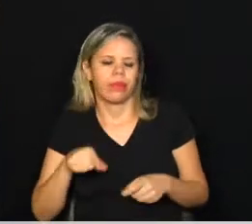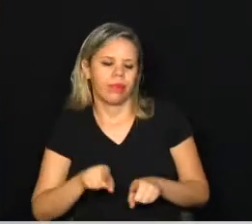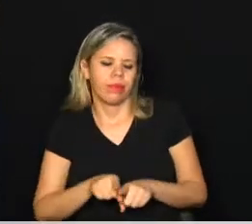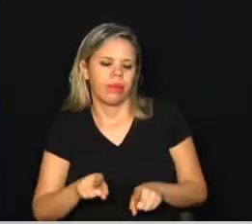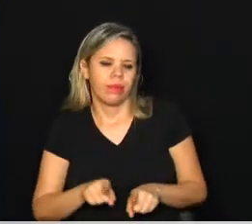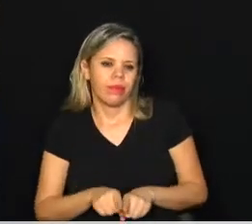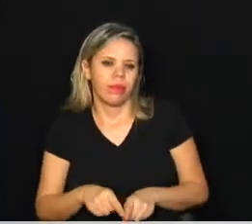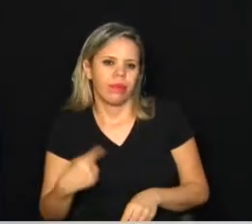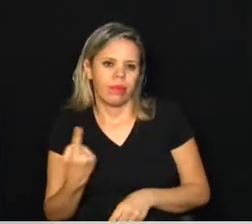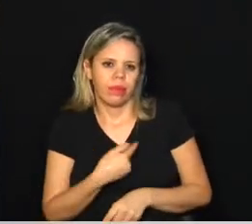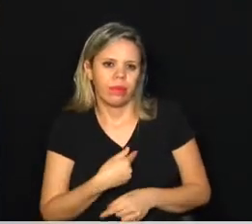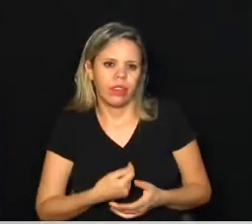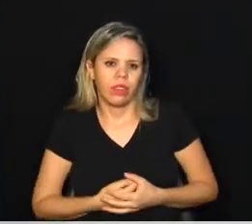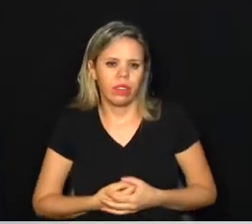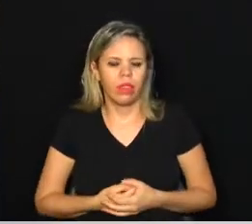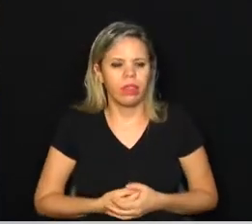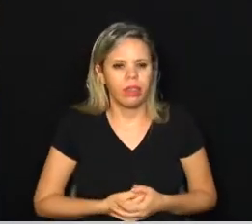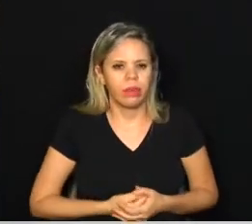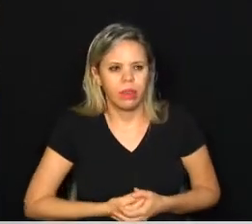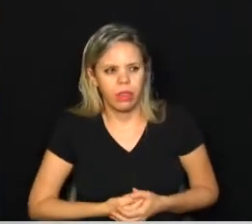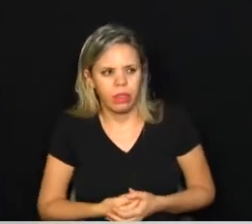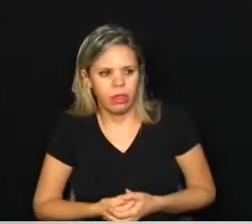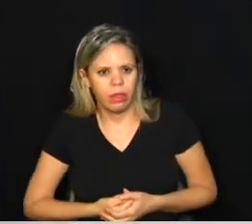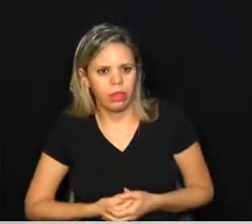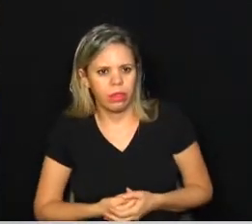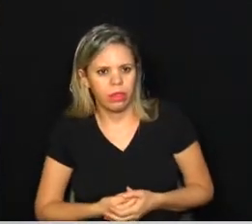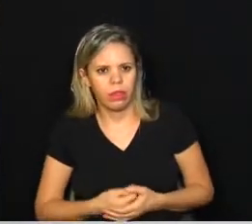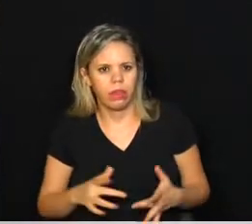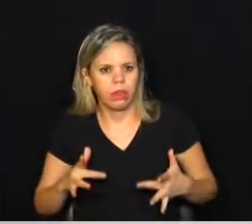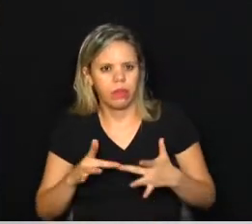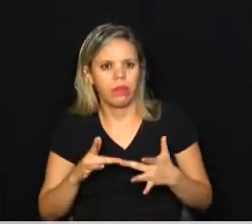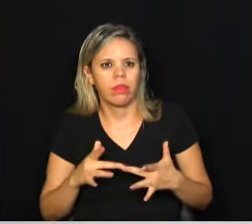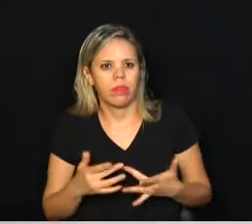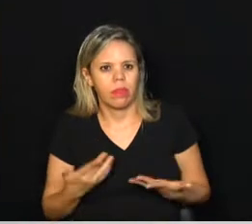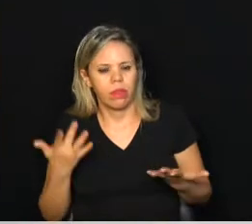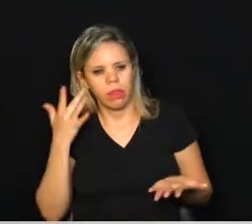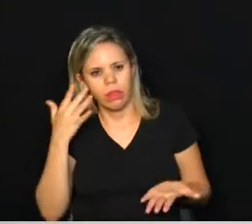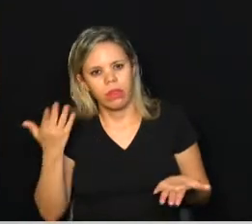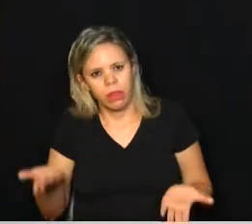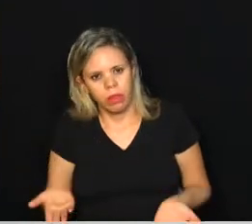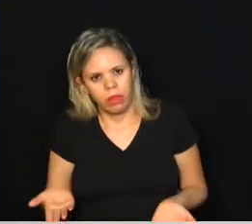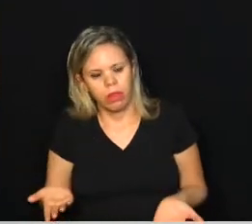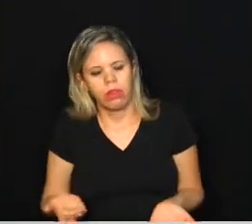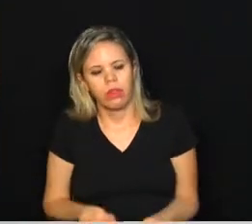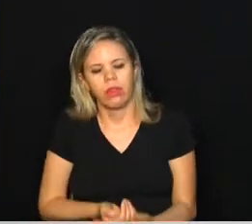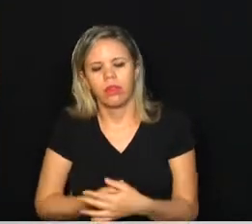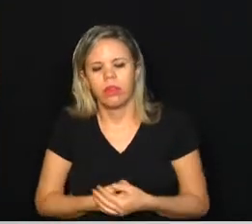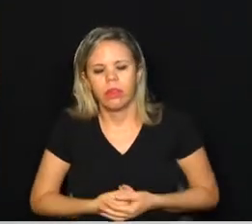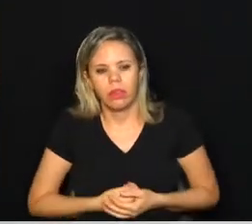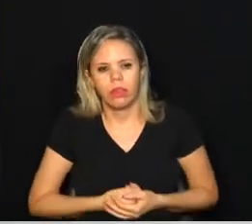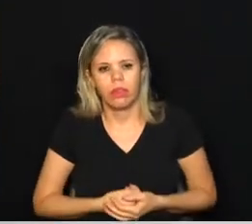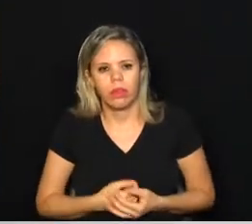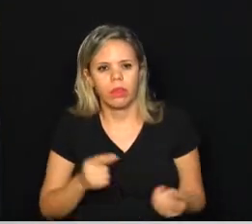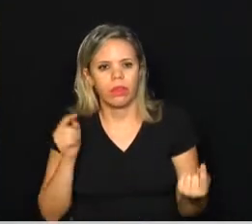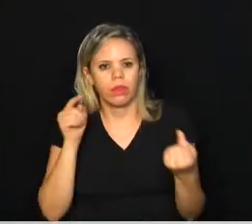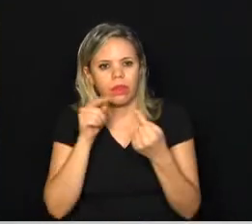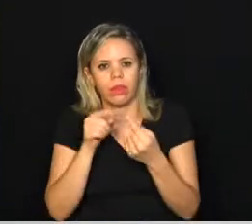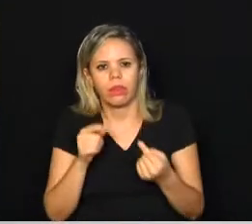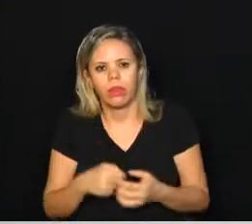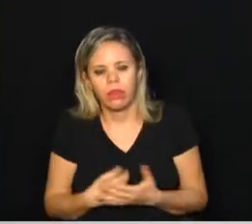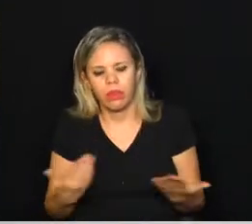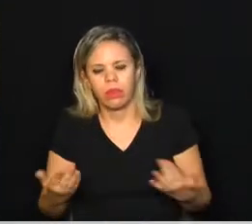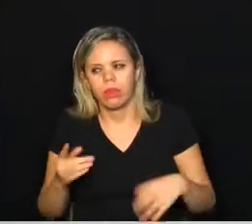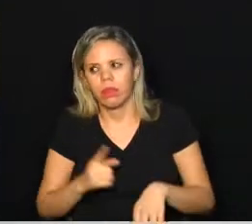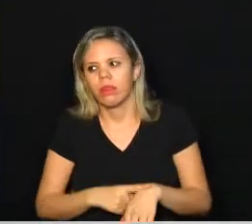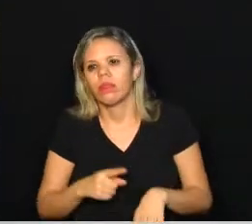e a gente vai estar conectando. Acho que esse é o grande intuito desse momento,